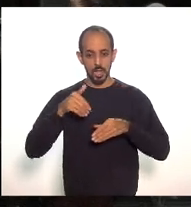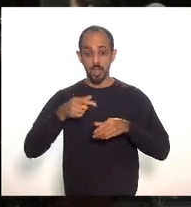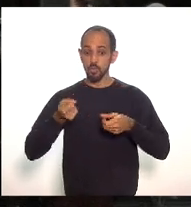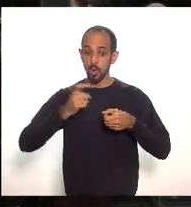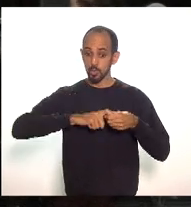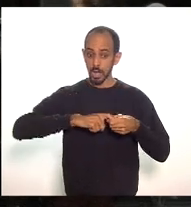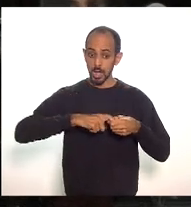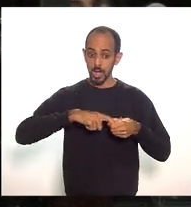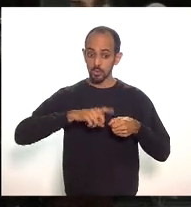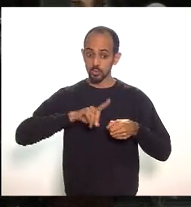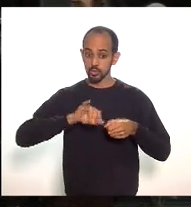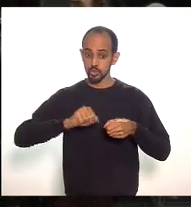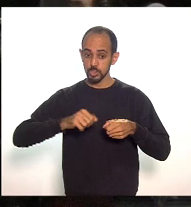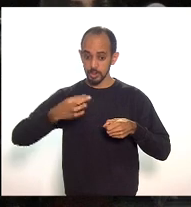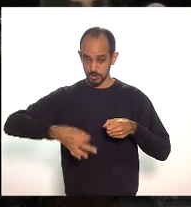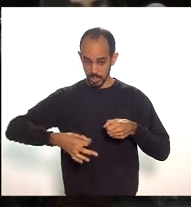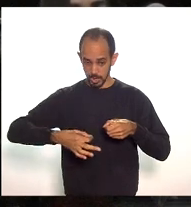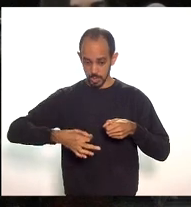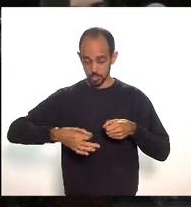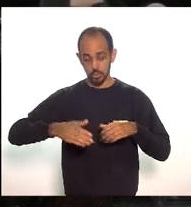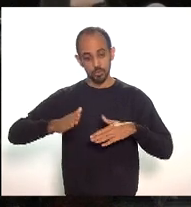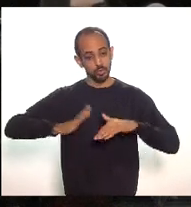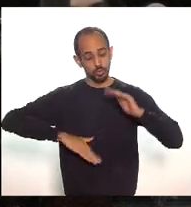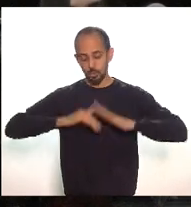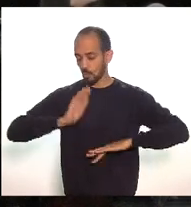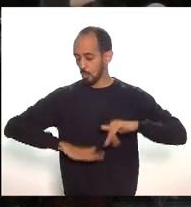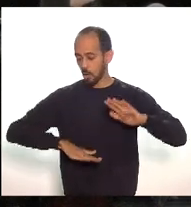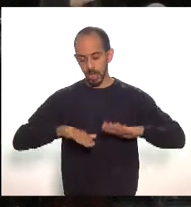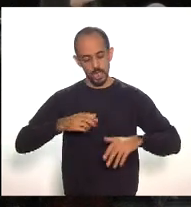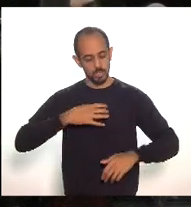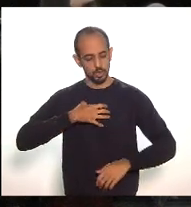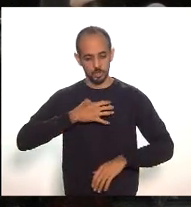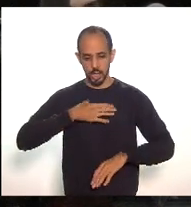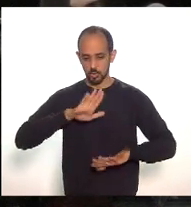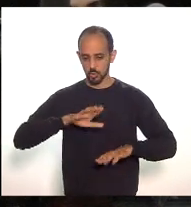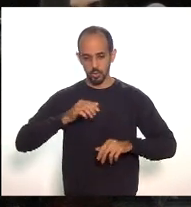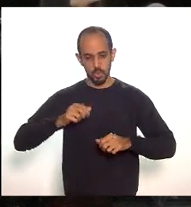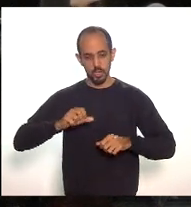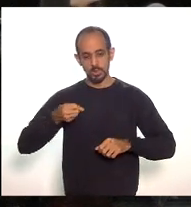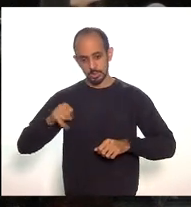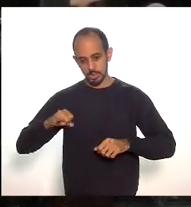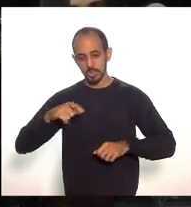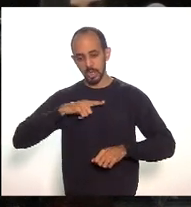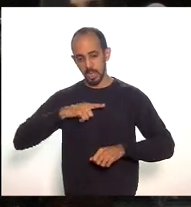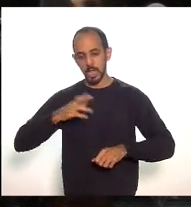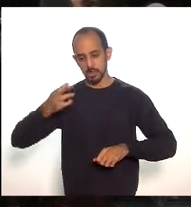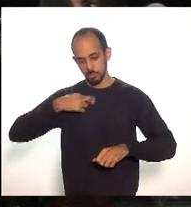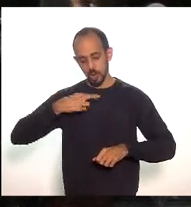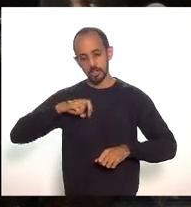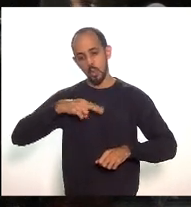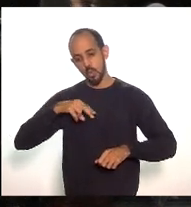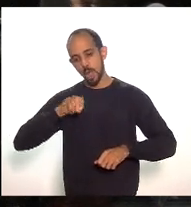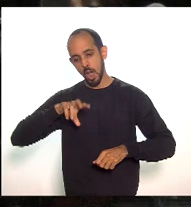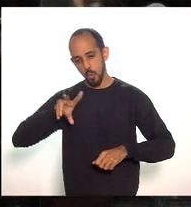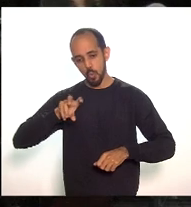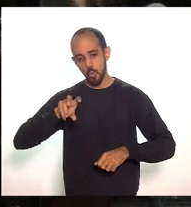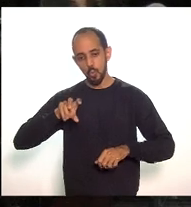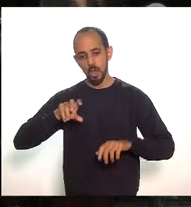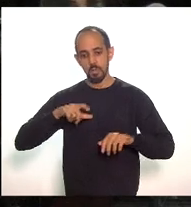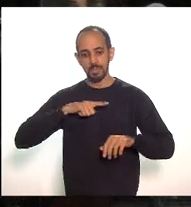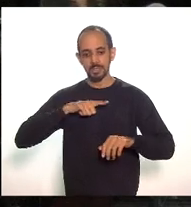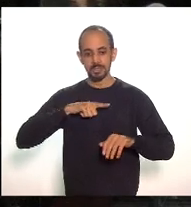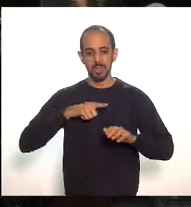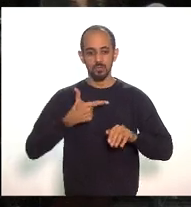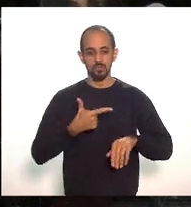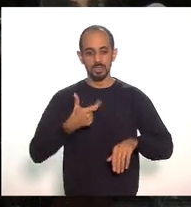com os em abaixo dele gente com a resposta da secretaria foi isso que nós combinamos aqui agora projeto receber